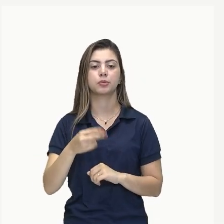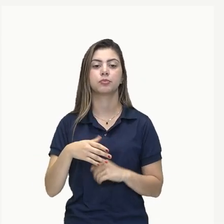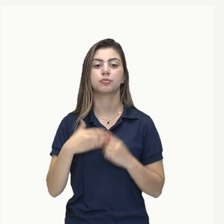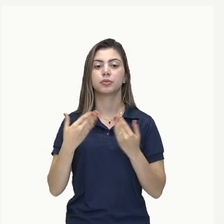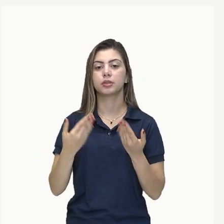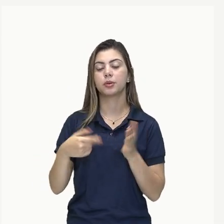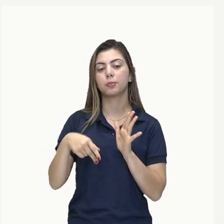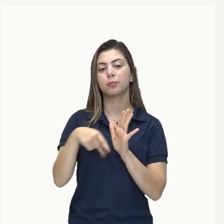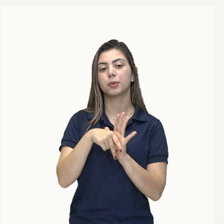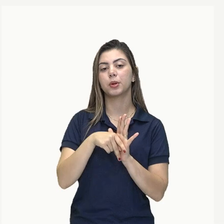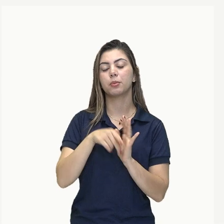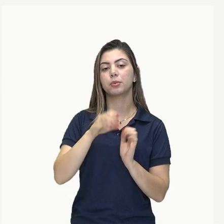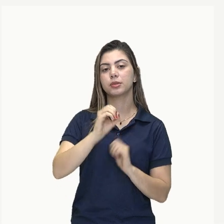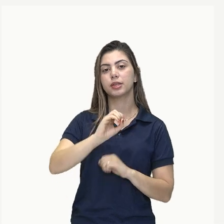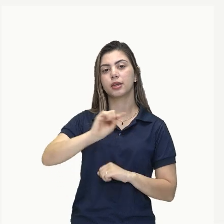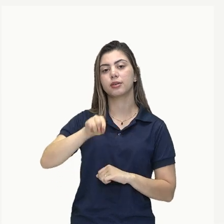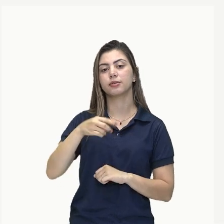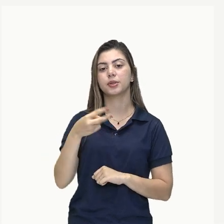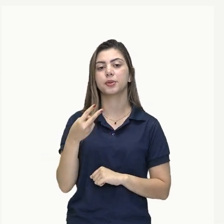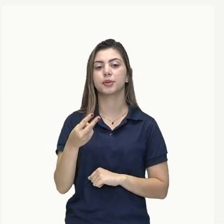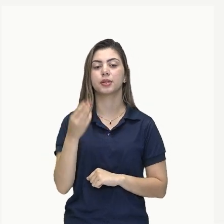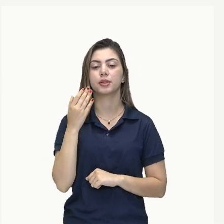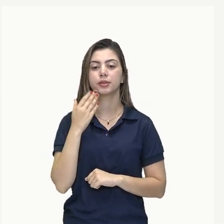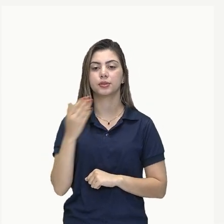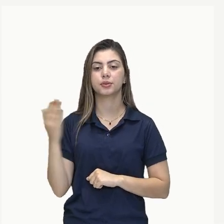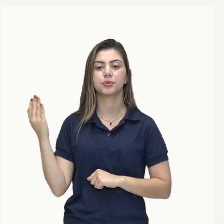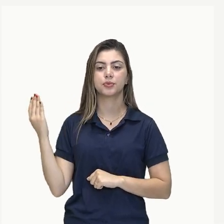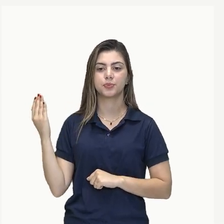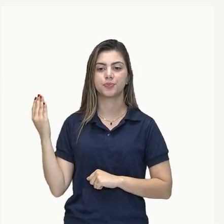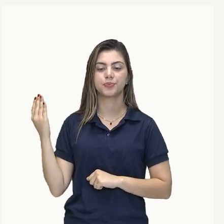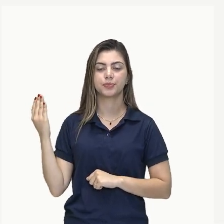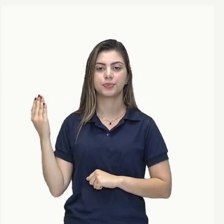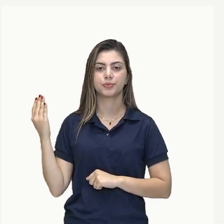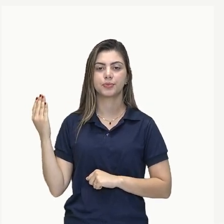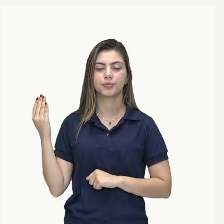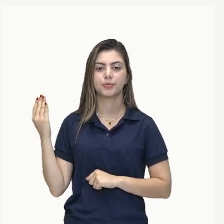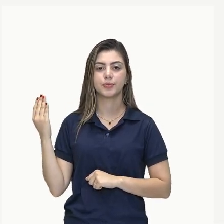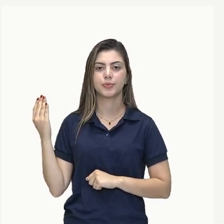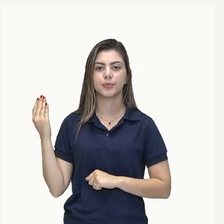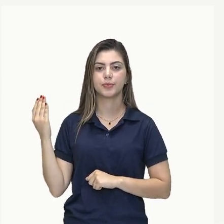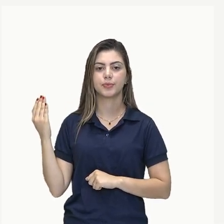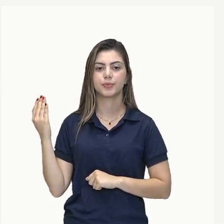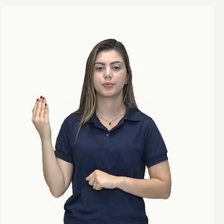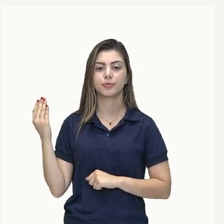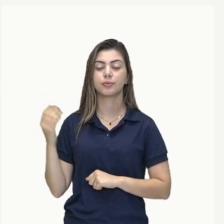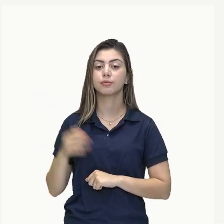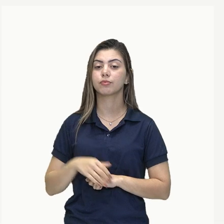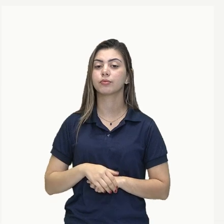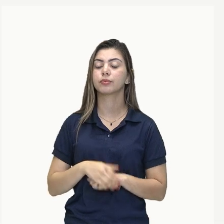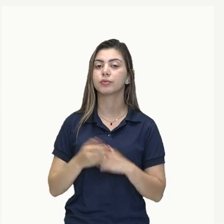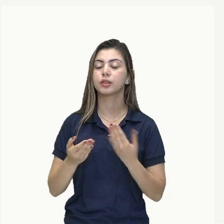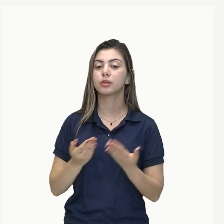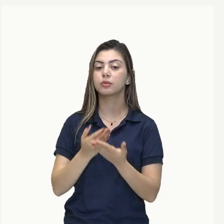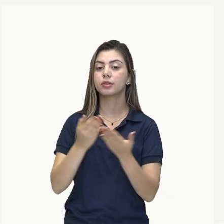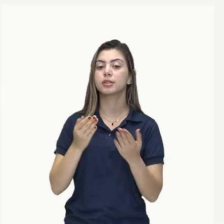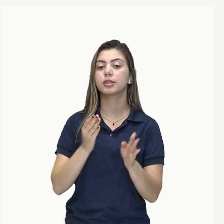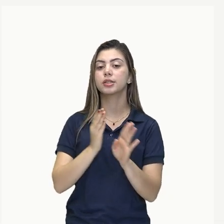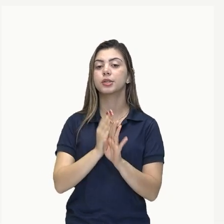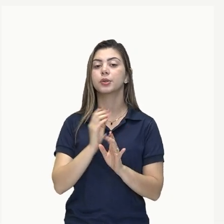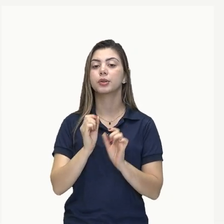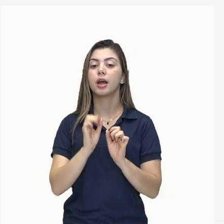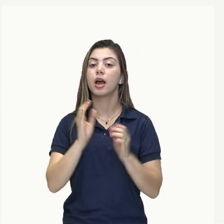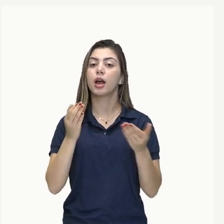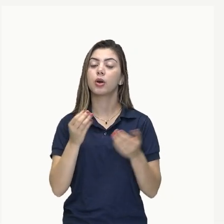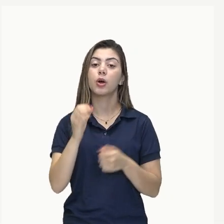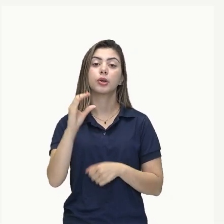par ordenado do ponto B é 0 e 2. Você identifica aí para mim o ponto